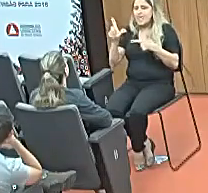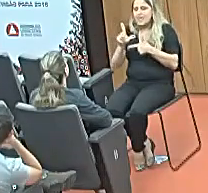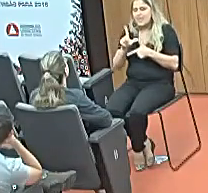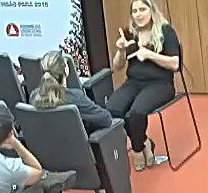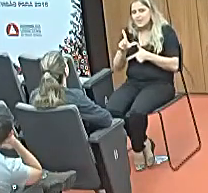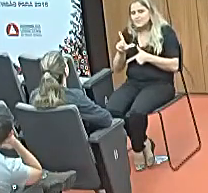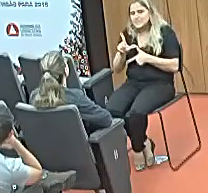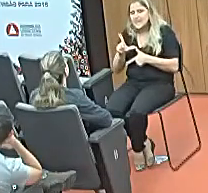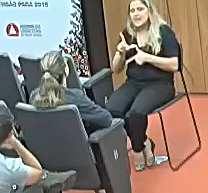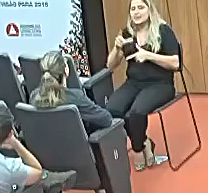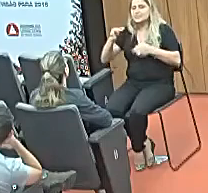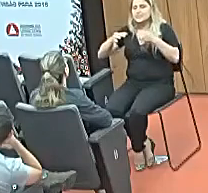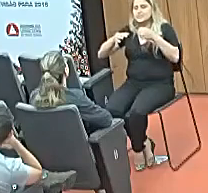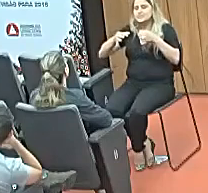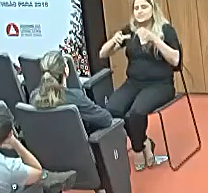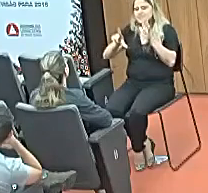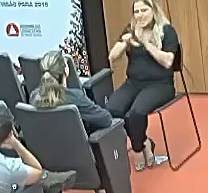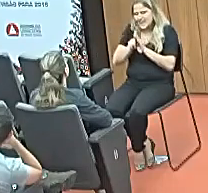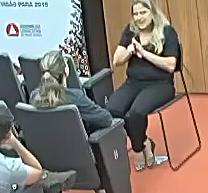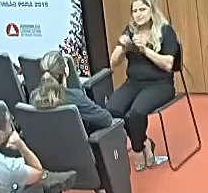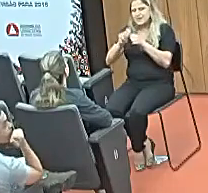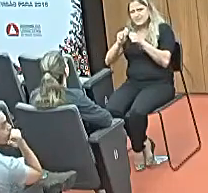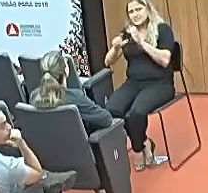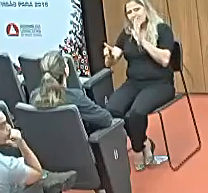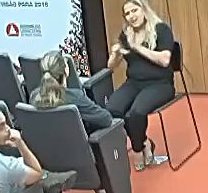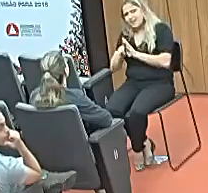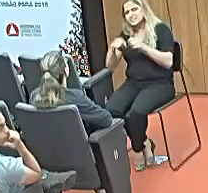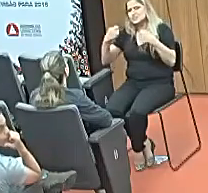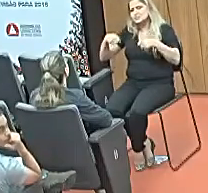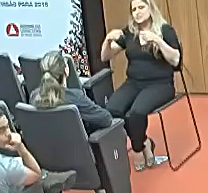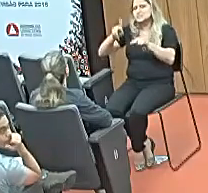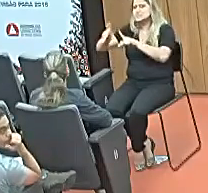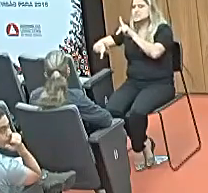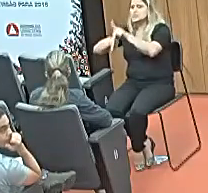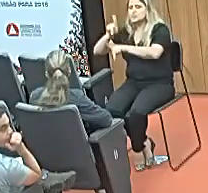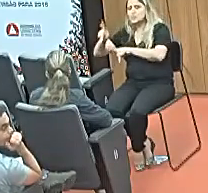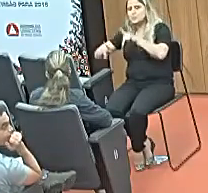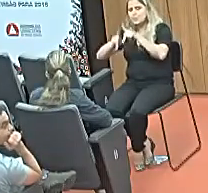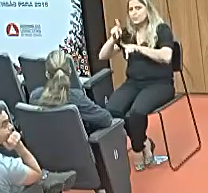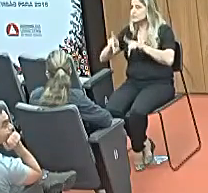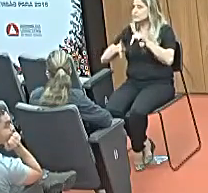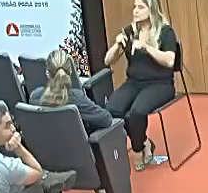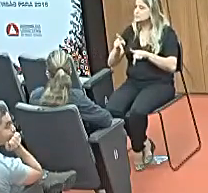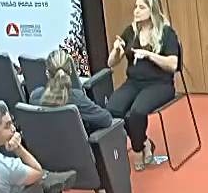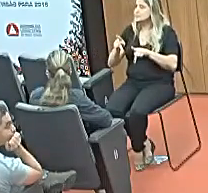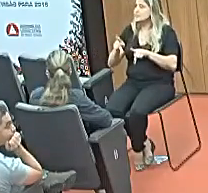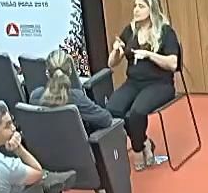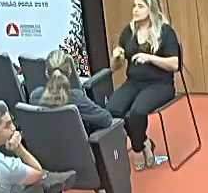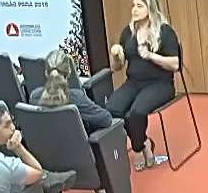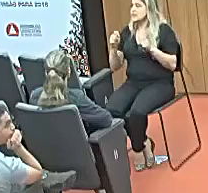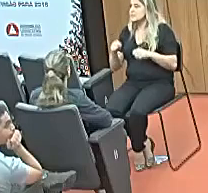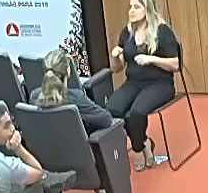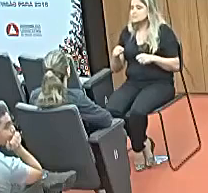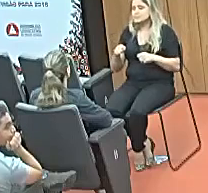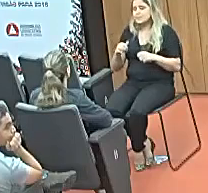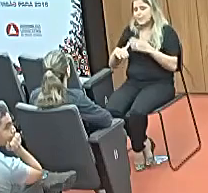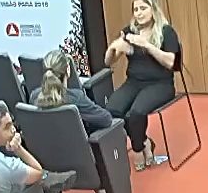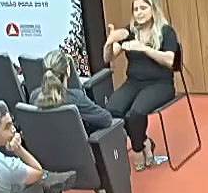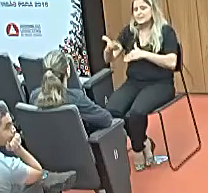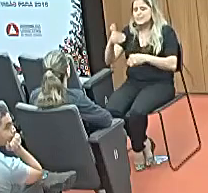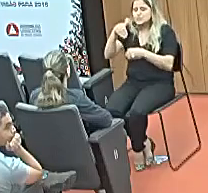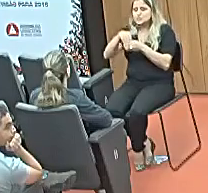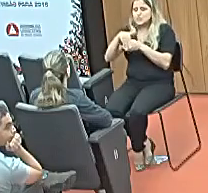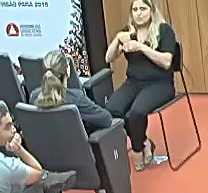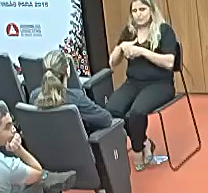além do que ela é nos anos eleitorais que ela seja também muito além da questão do voto que a participação social seja